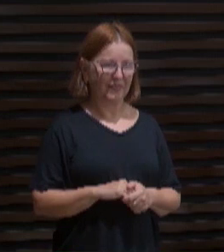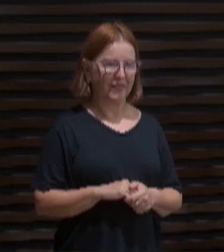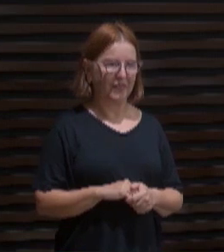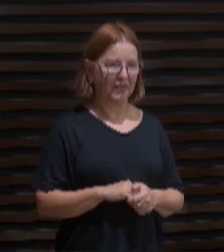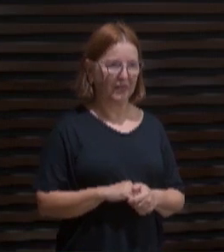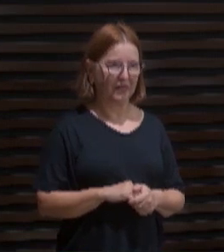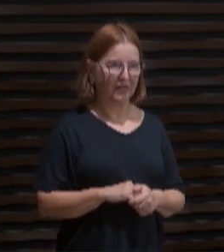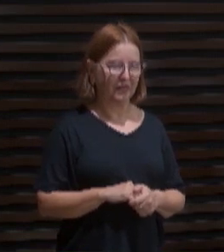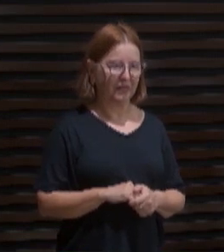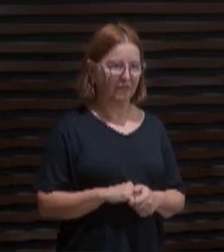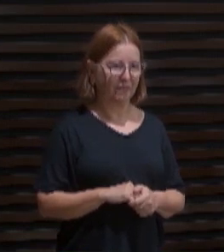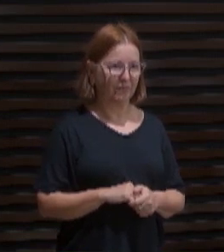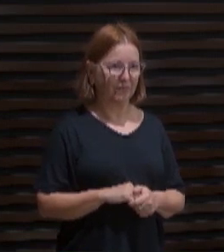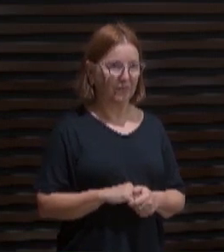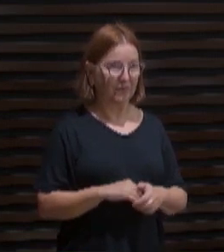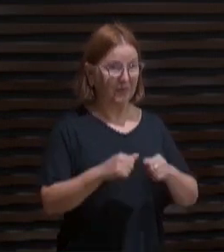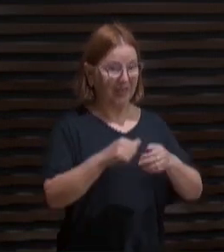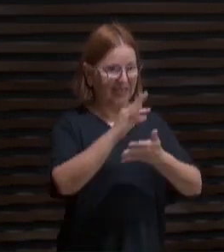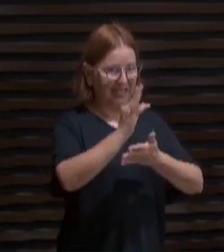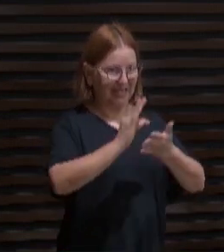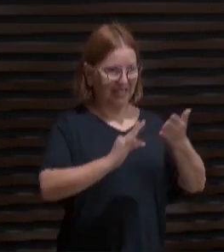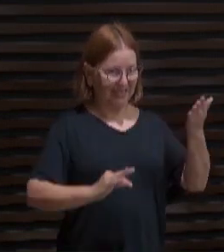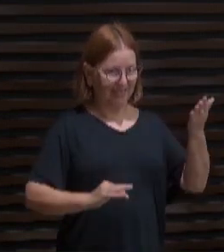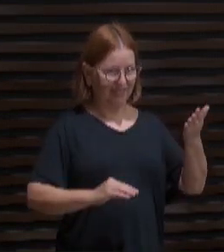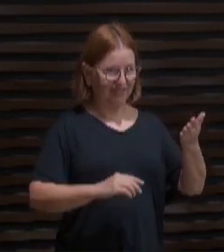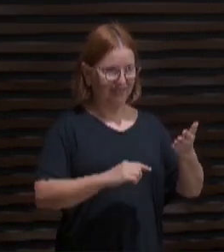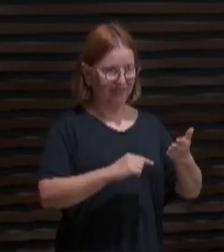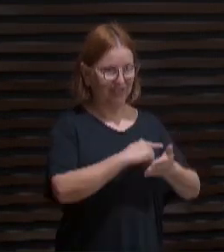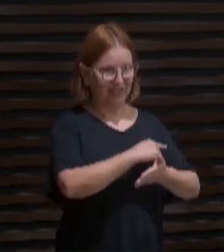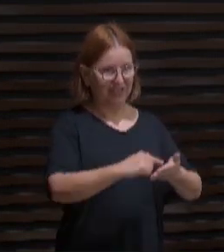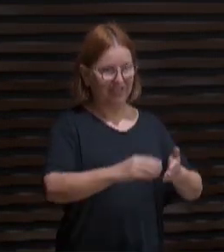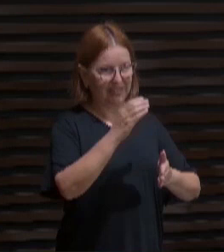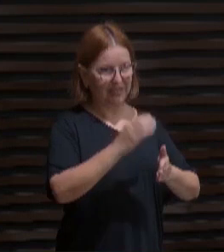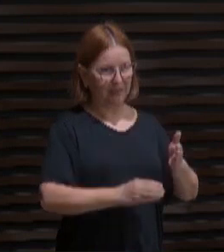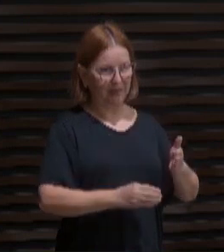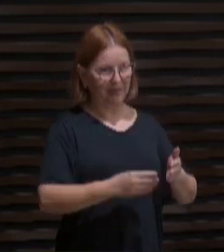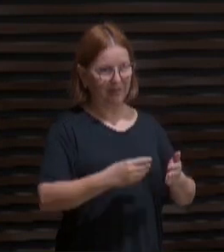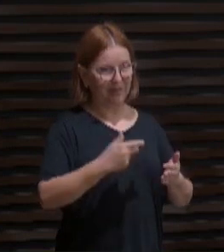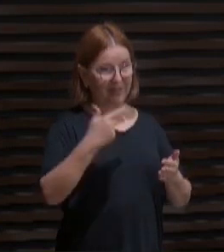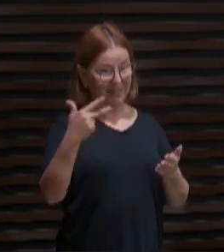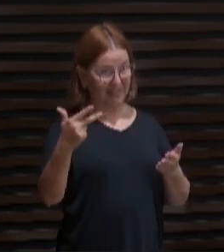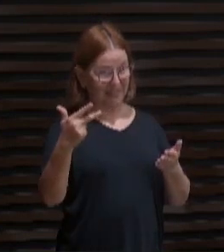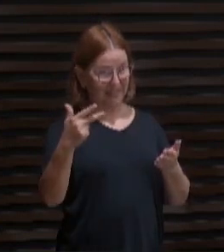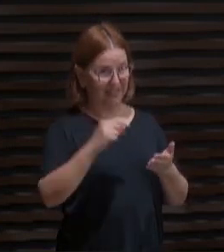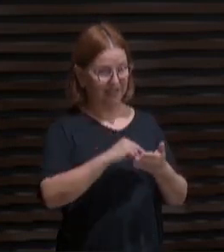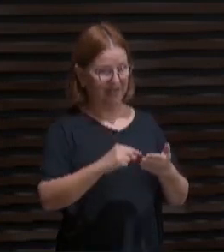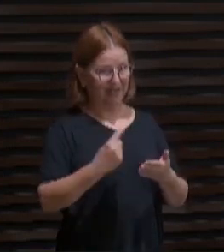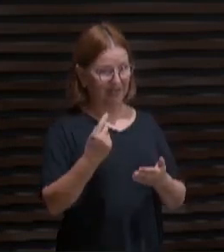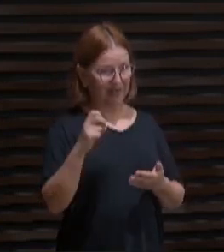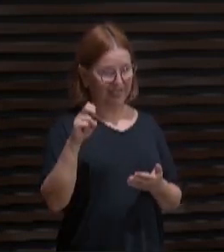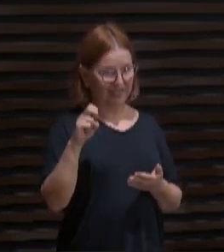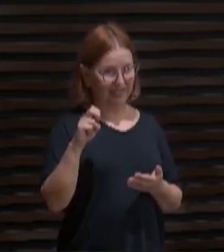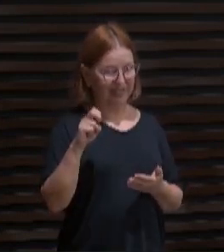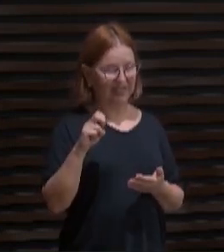esse resto do texto de Gênesis 3:15, nós vimos a primeira parte, que é